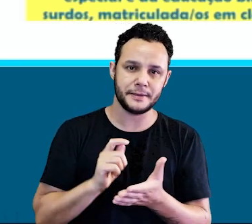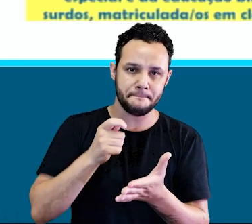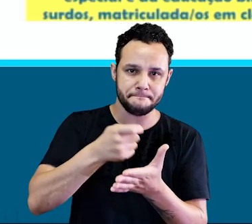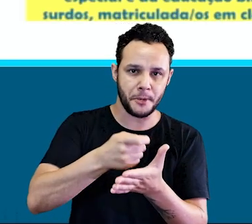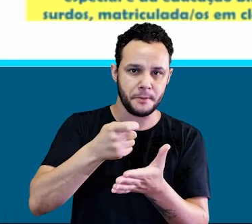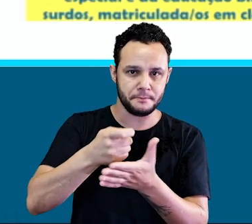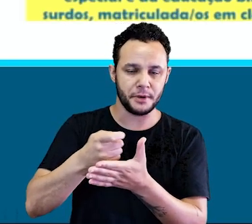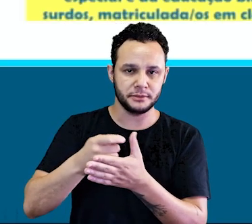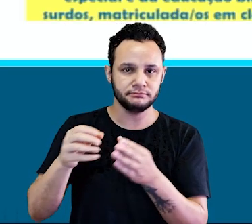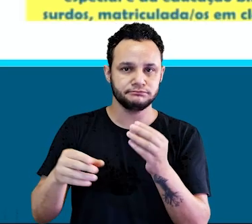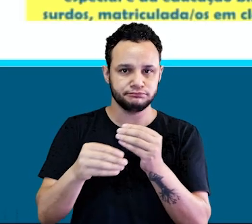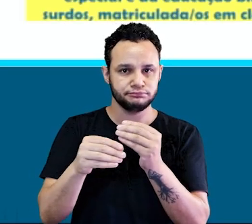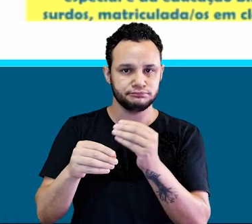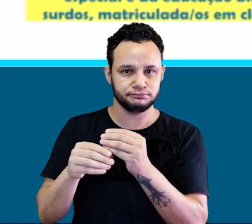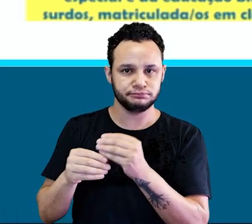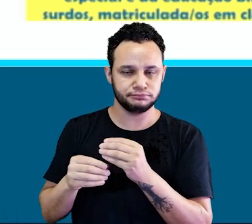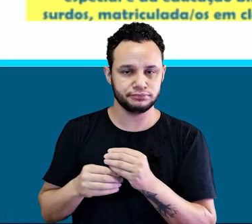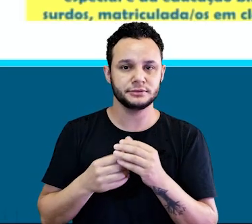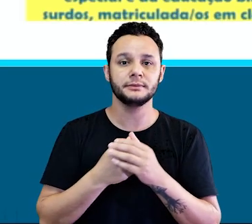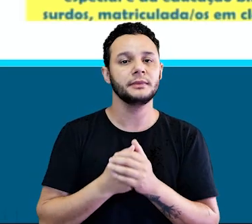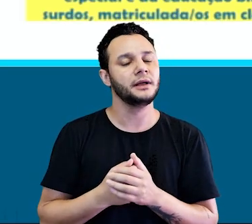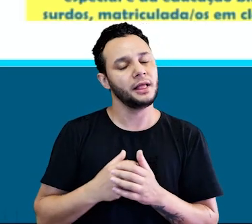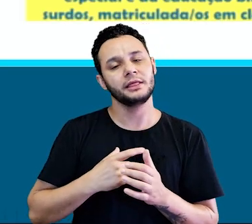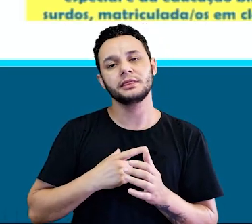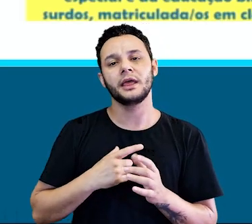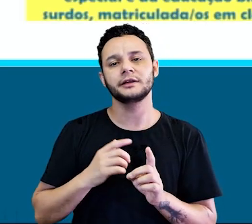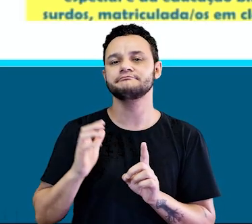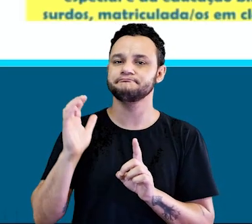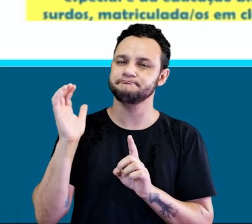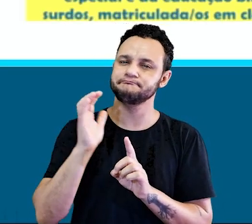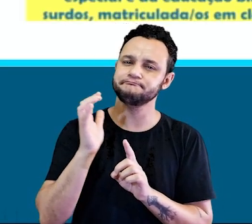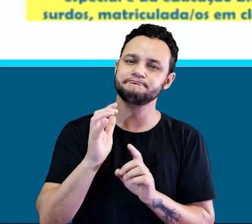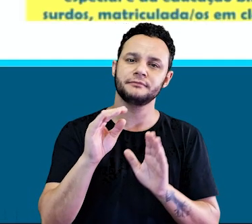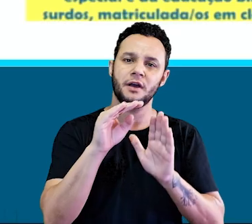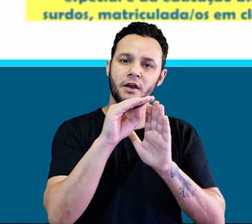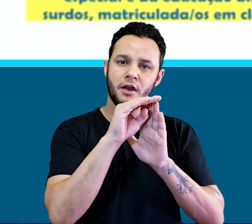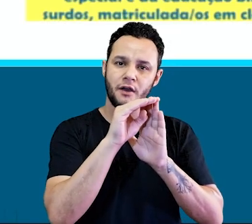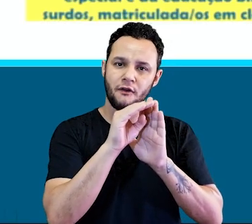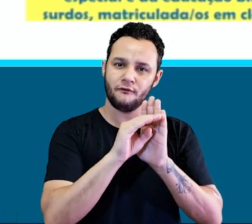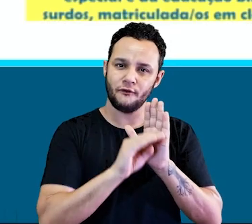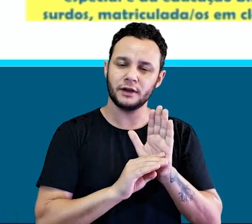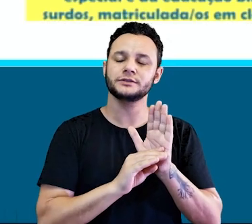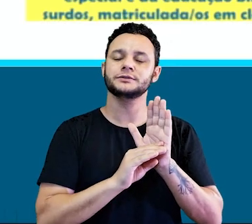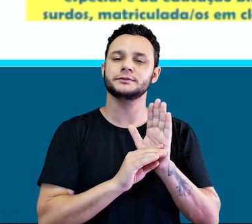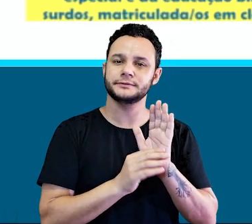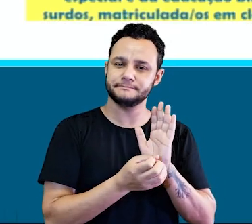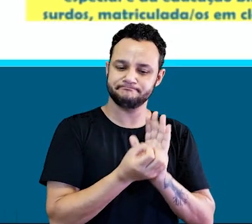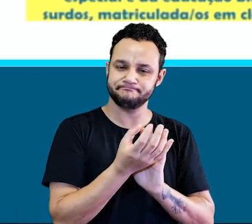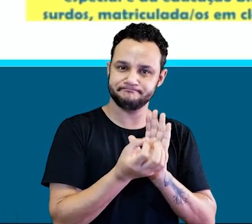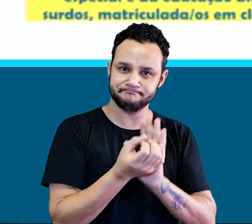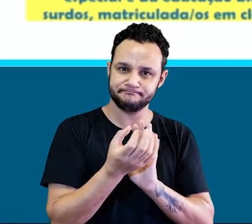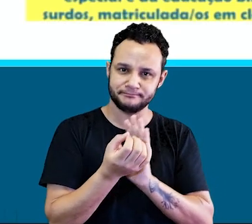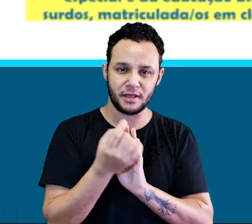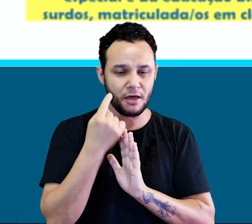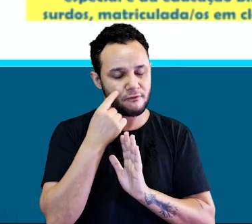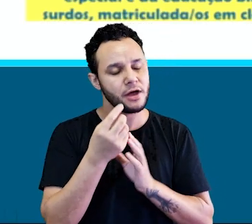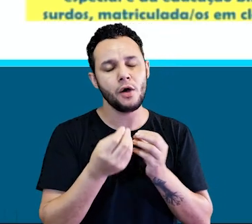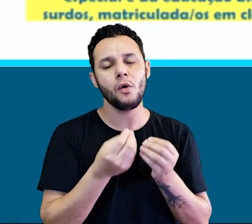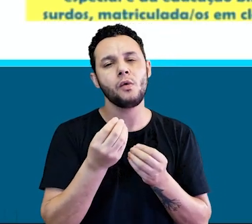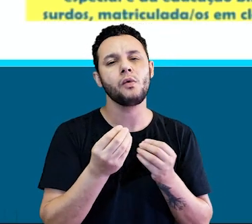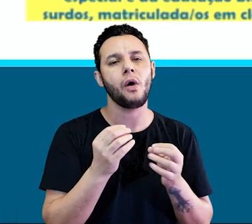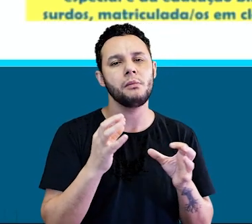de R$60. E aí a gente tem alguns fatores aí que vão, né, que foram